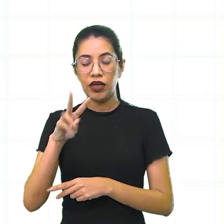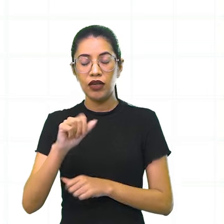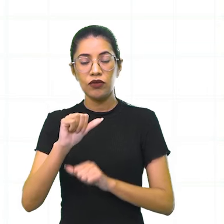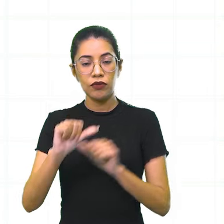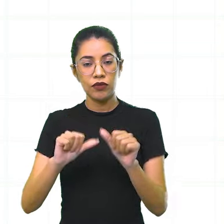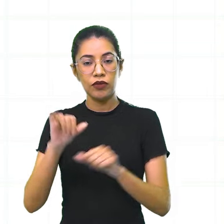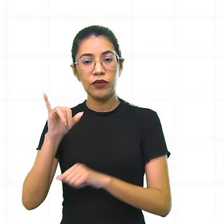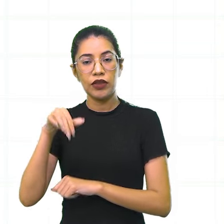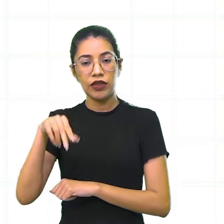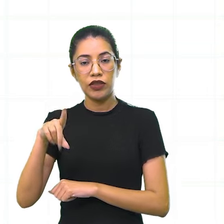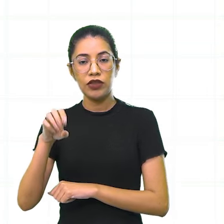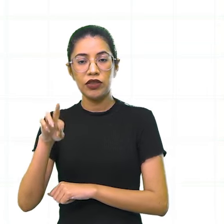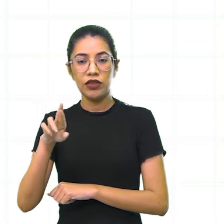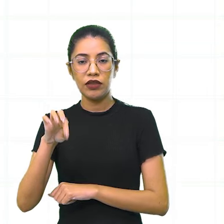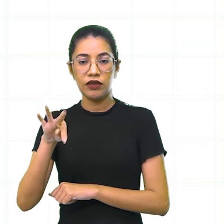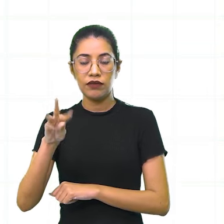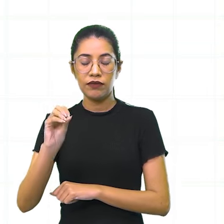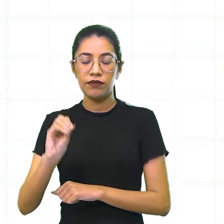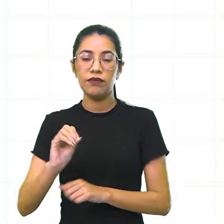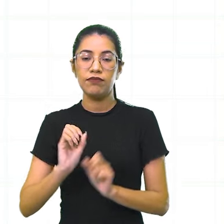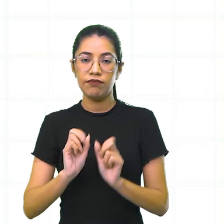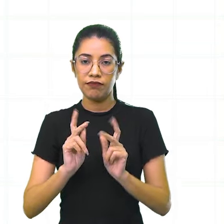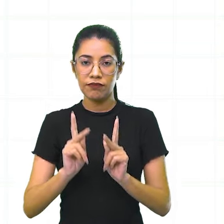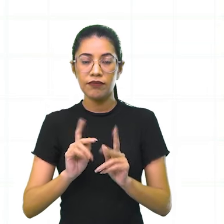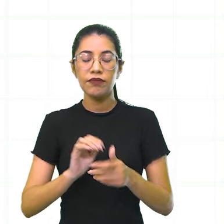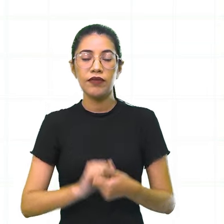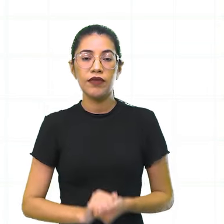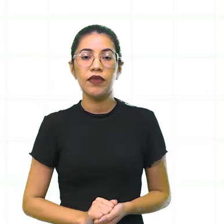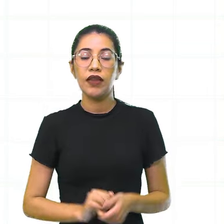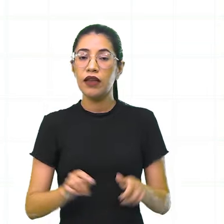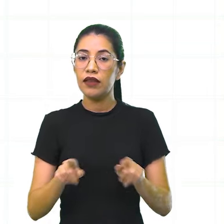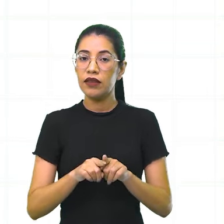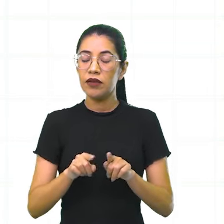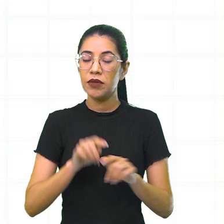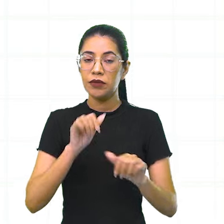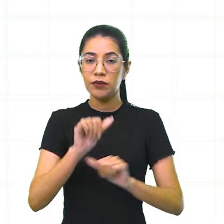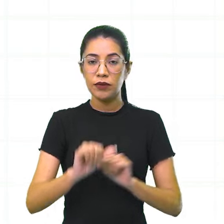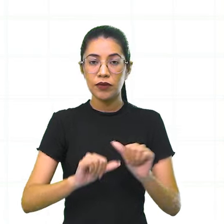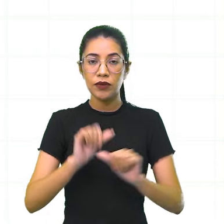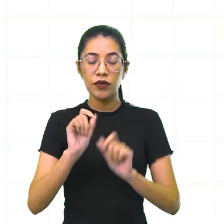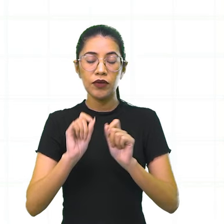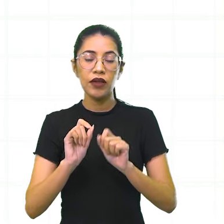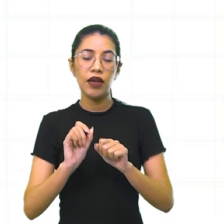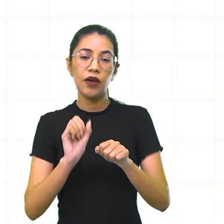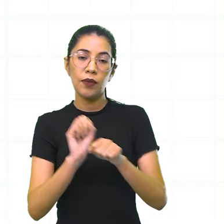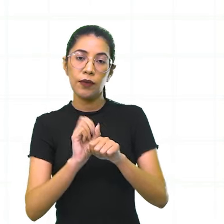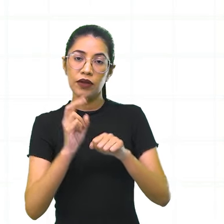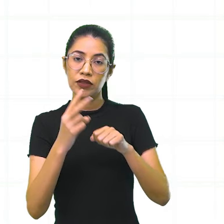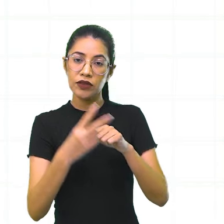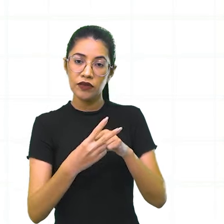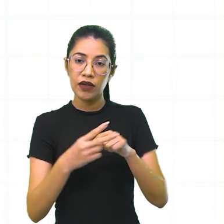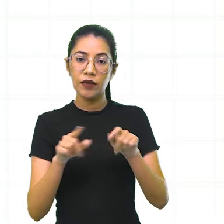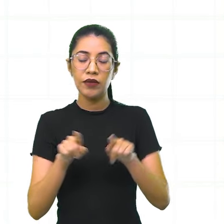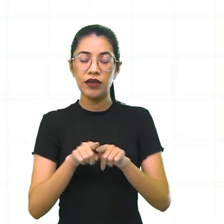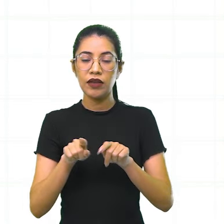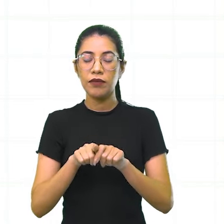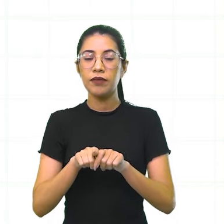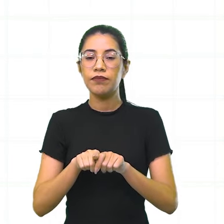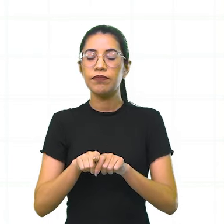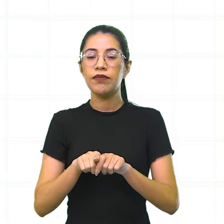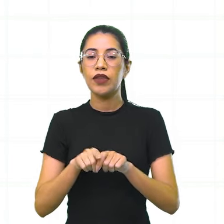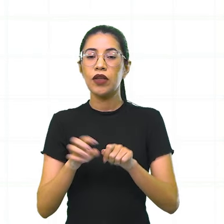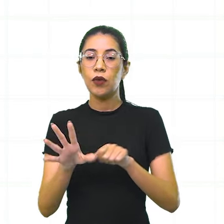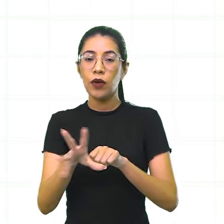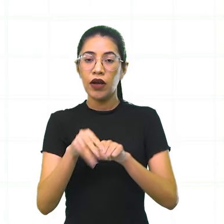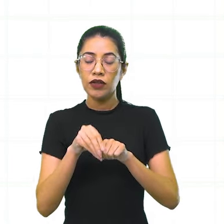o discurso indireto, certo? Nós temos também mudança nos advérbios e nos adjuntos